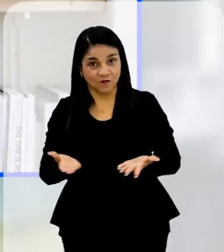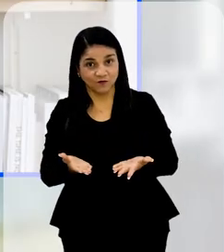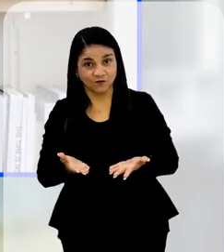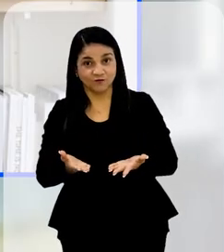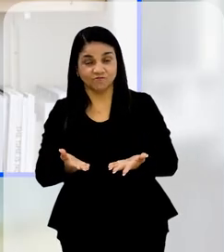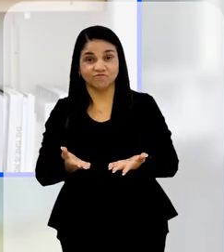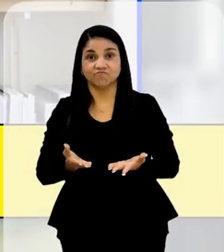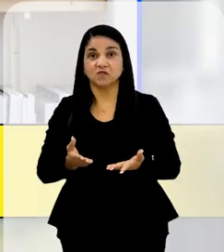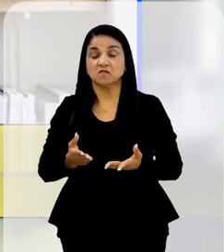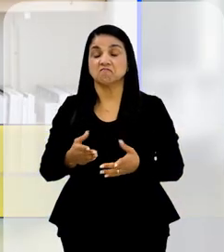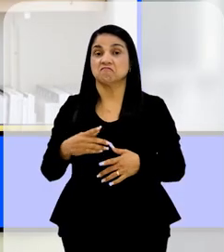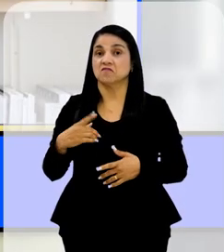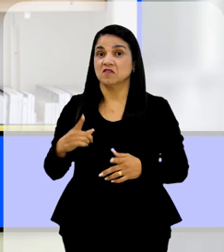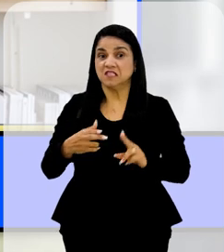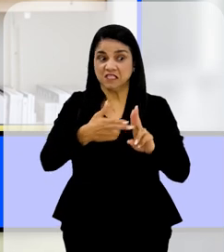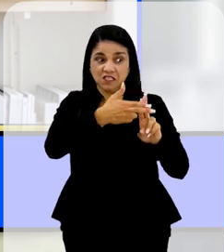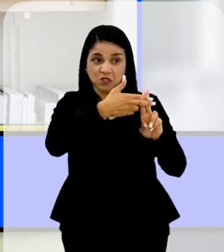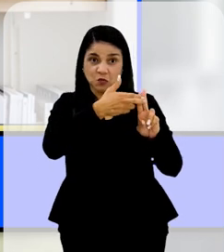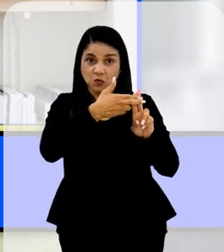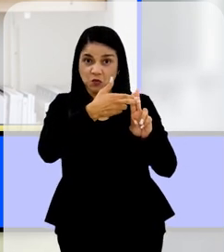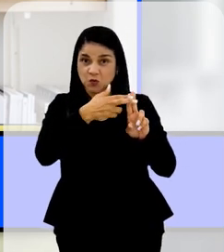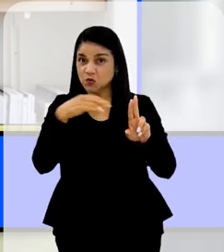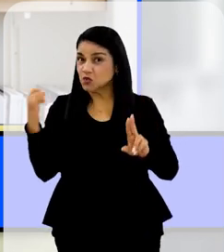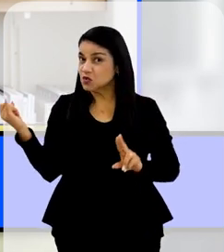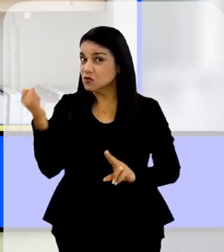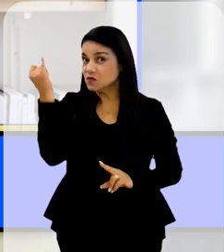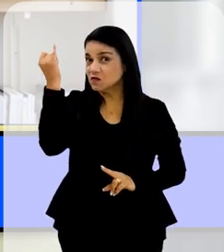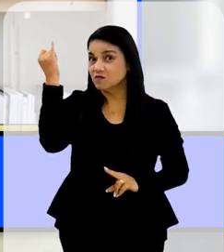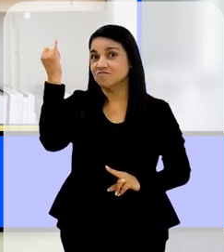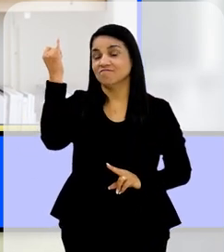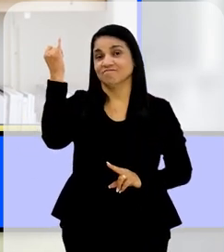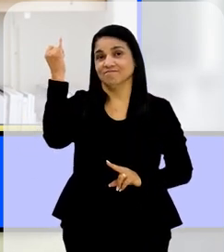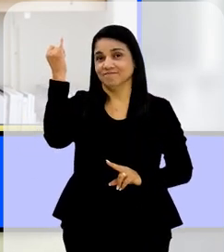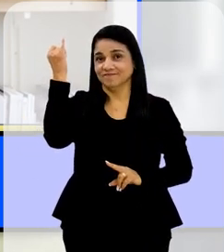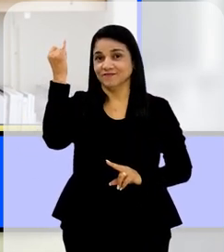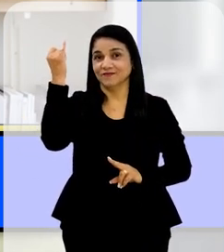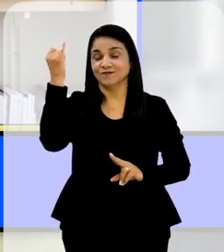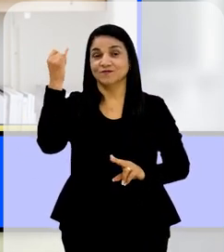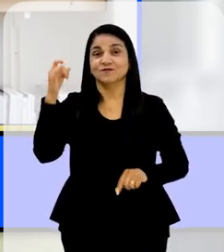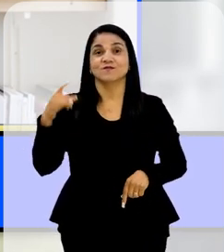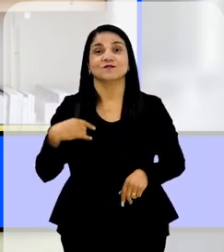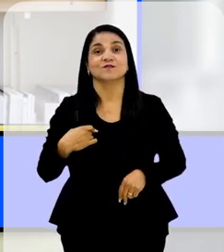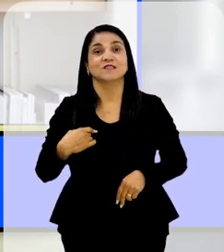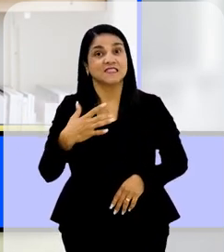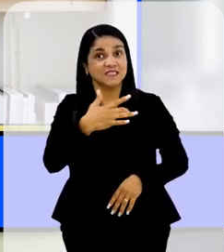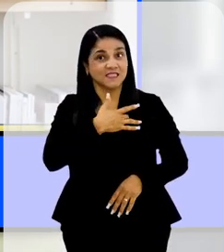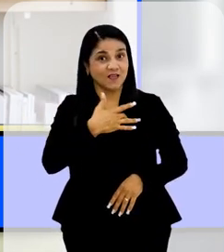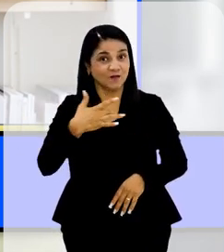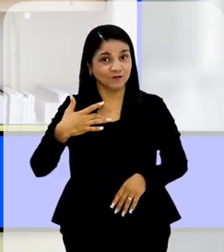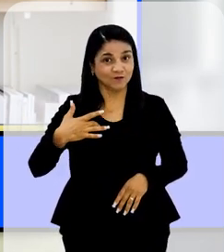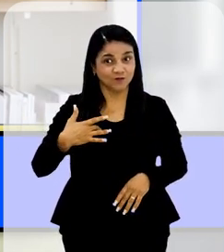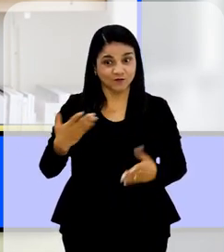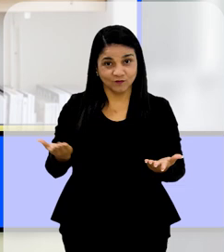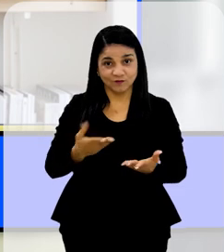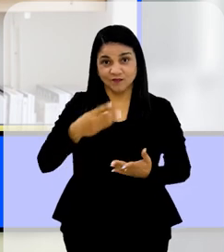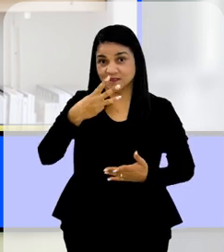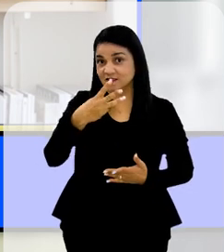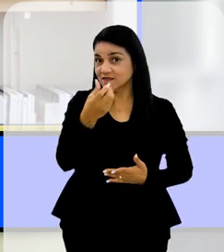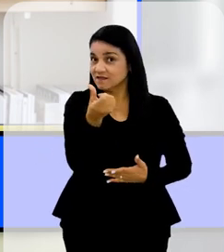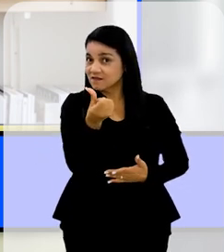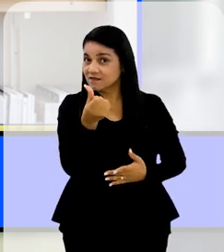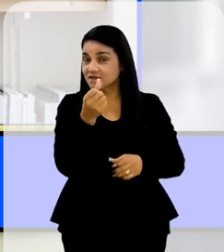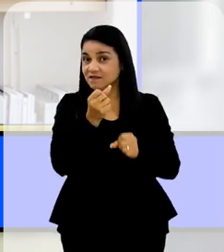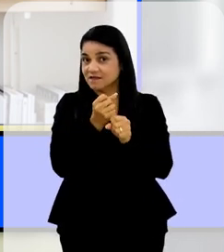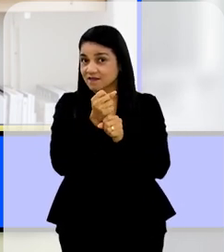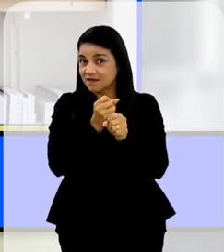Considerado um dos maiores e mais complexos sistemas de saúde pública do mundo, o SUS, Sistema Único de Saúde, completa